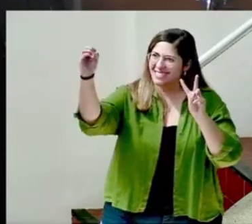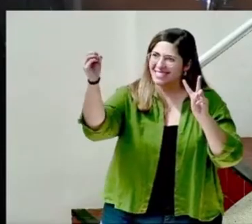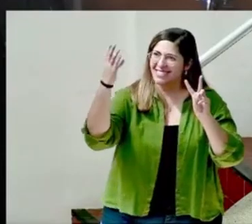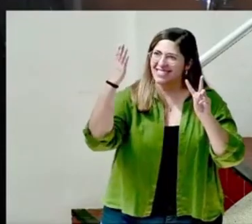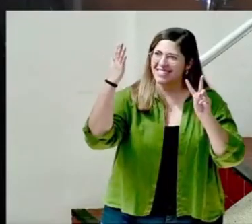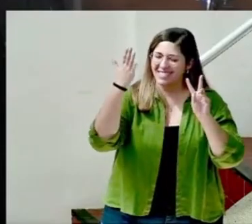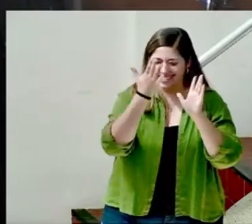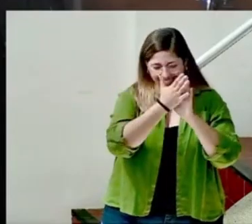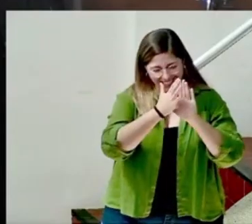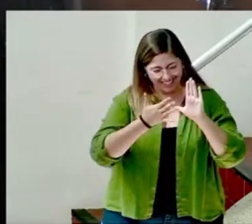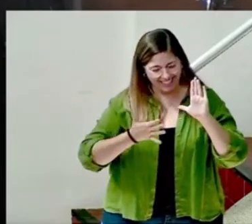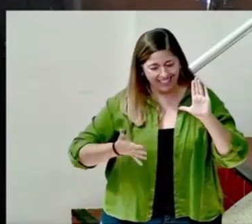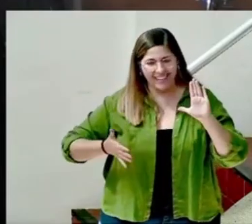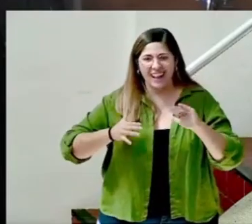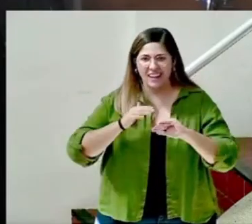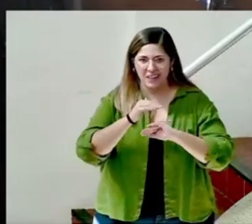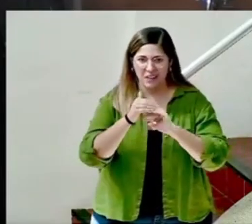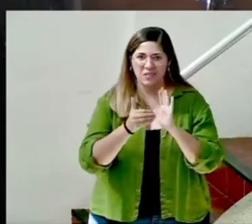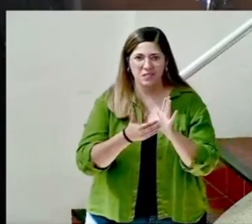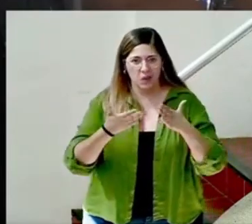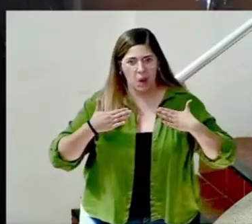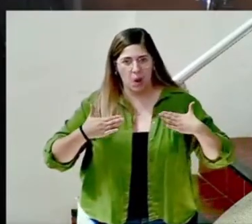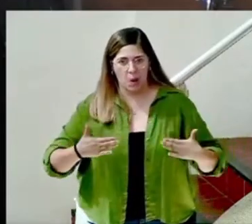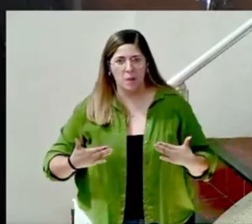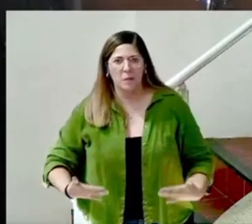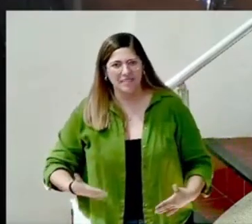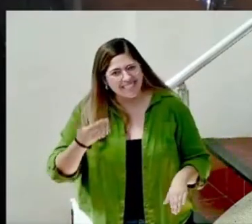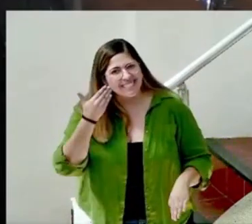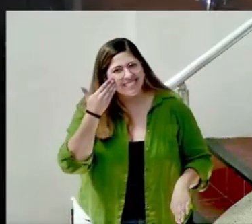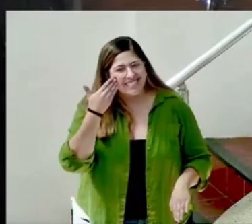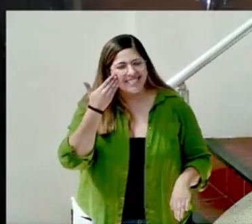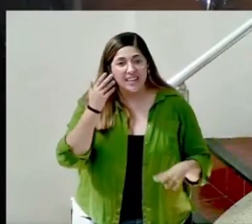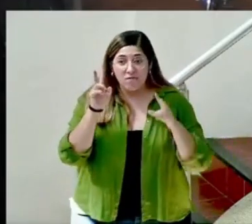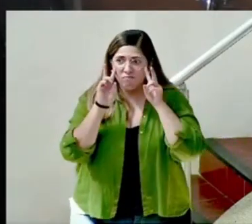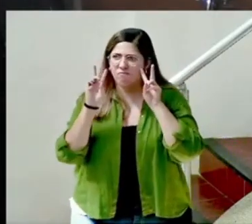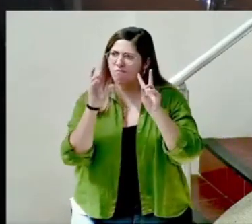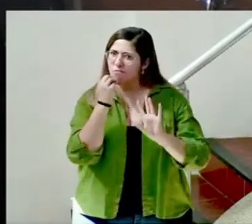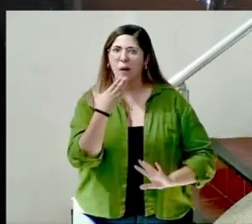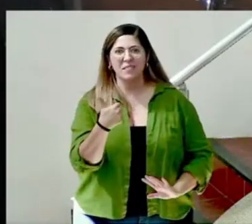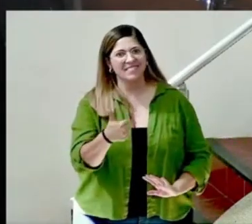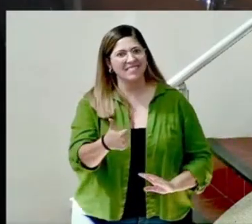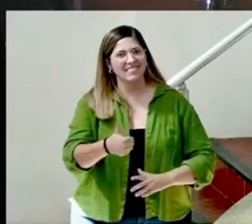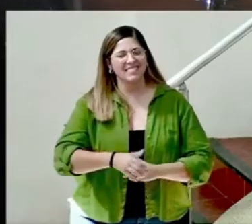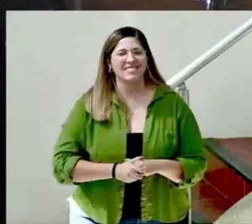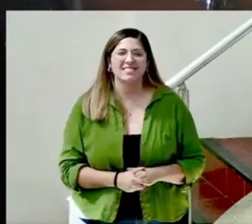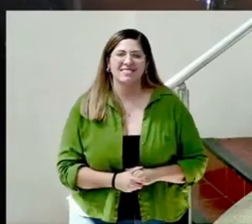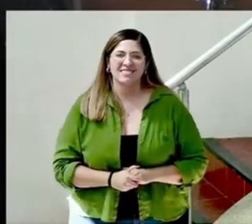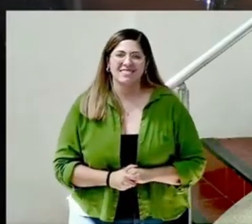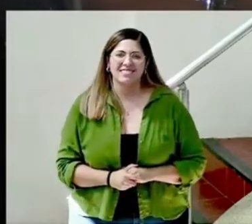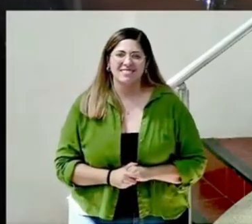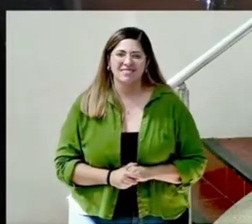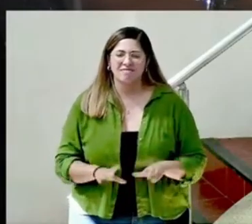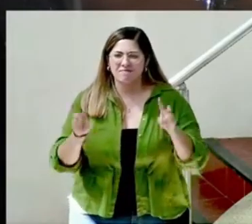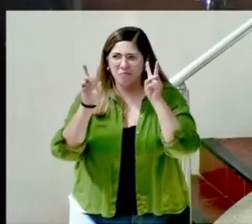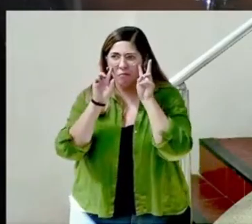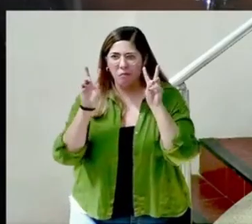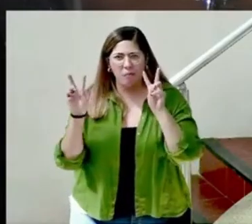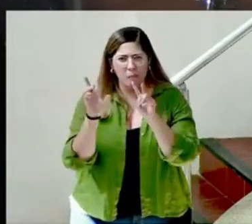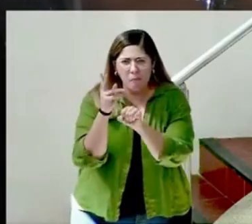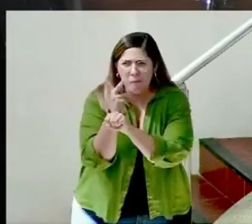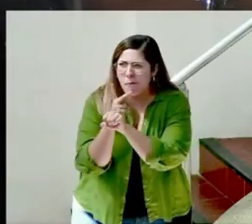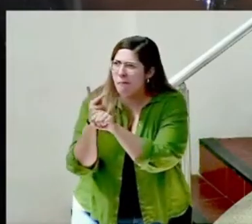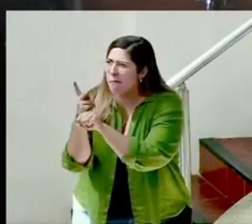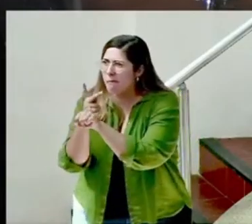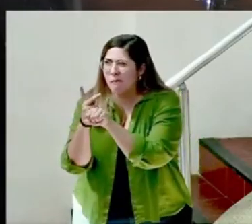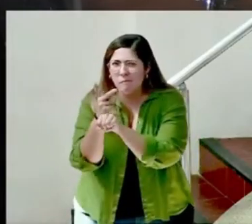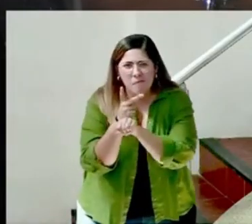o restante. Quando os meus olhos são bons, ou estiverem à busca das